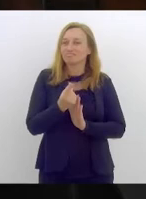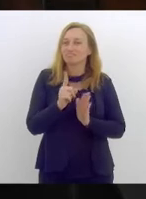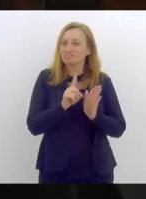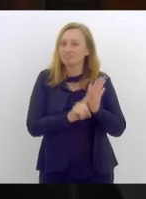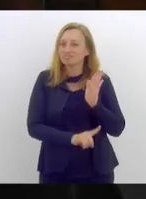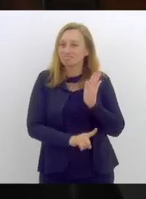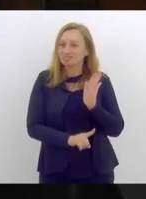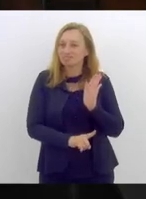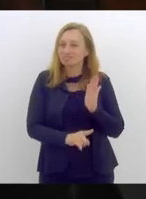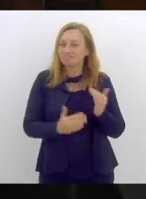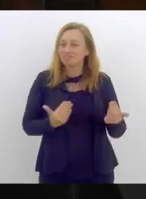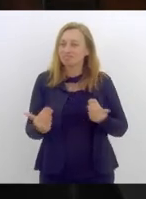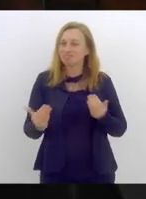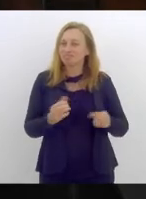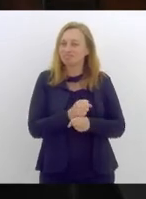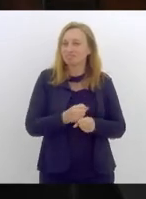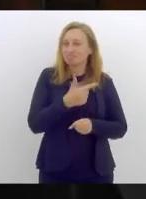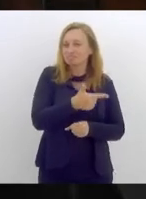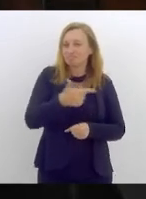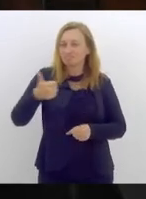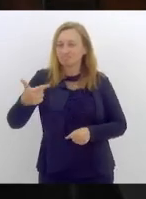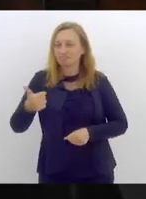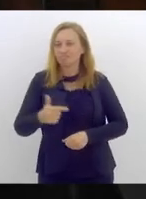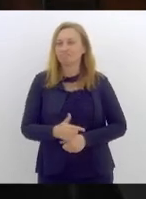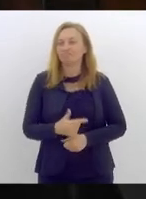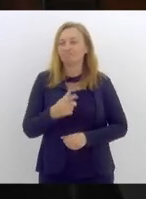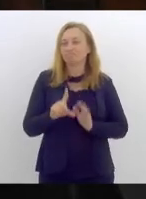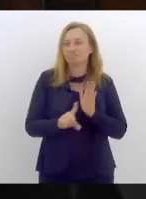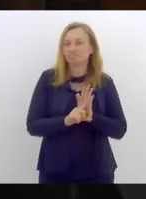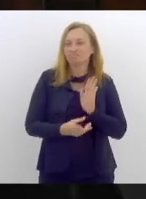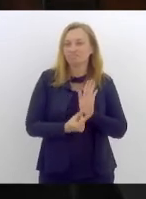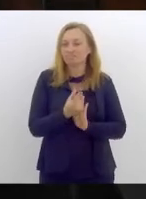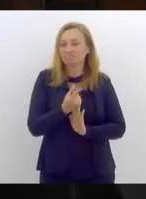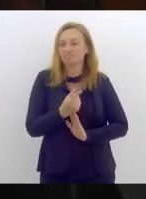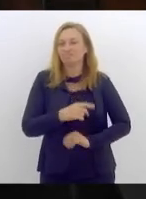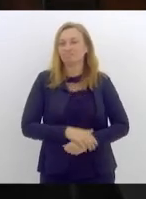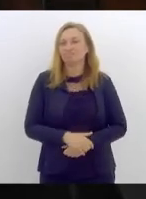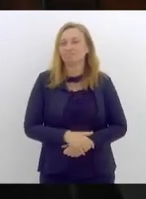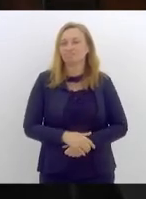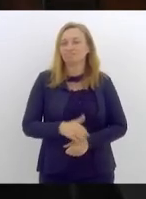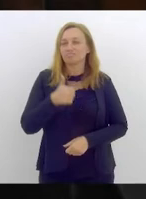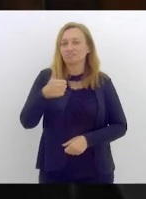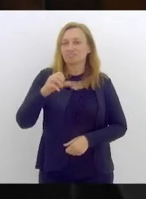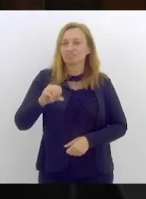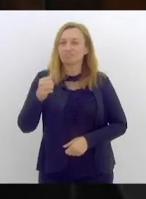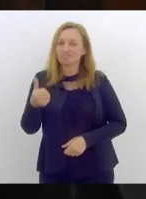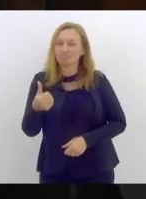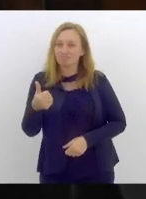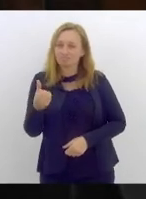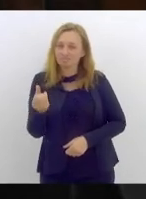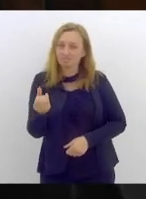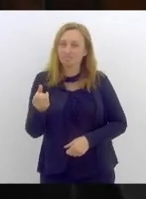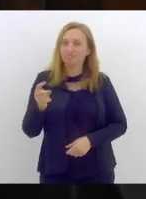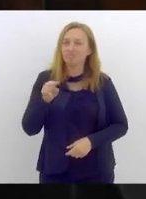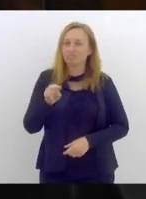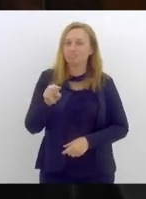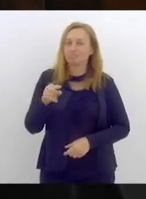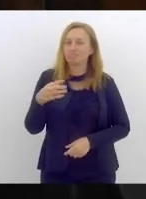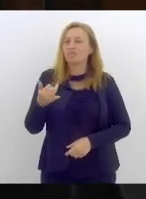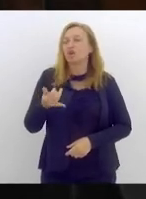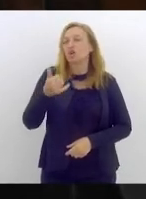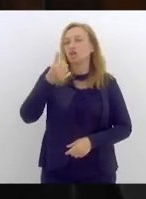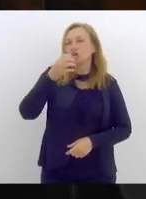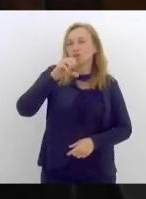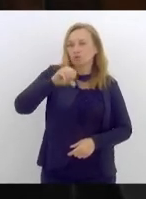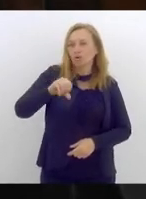reduz comparando com o ano de 2022 comparando com a louca 2022 de 106.4 desculpe de